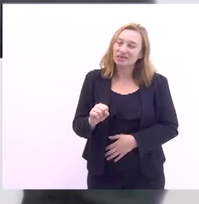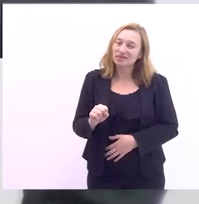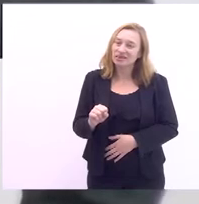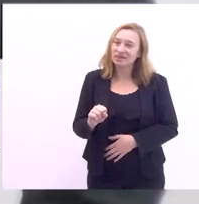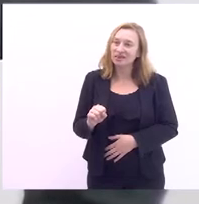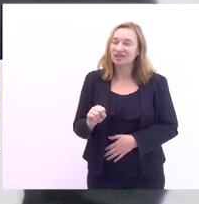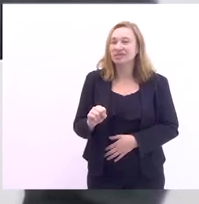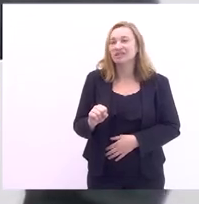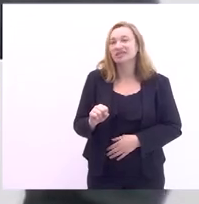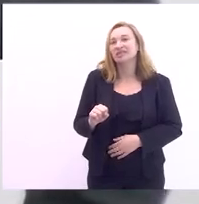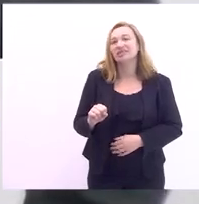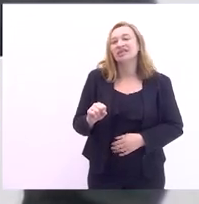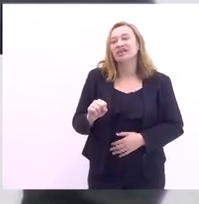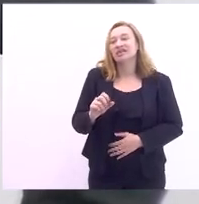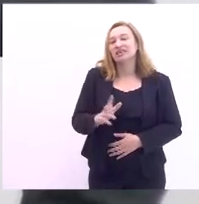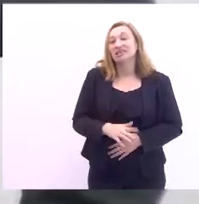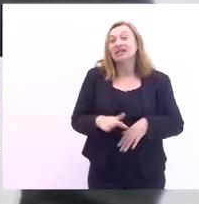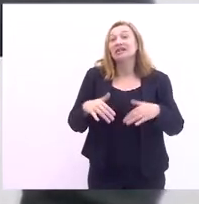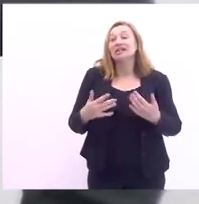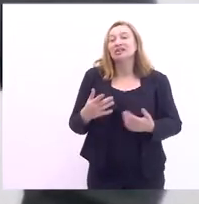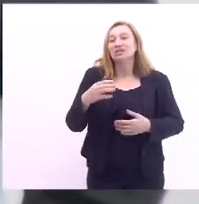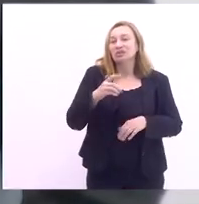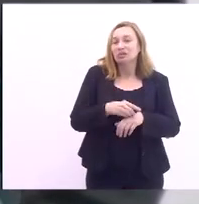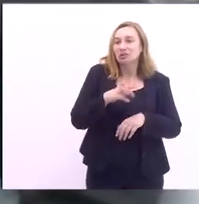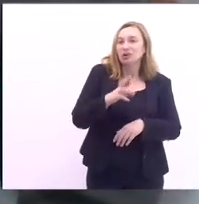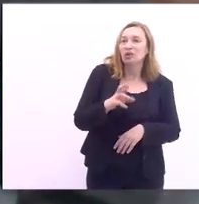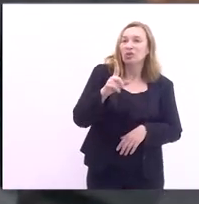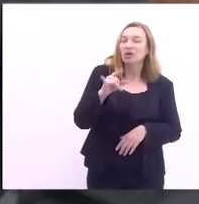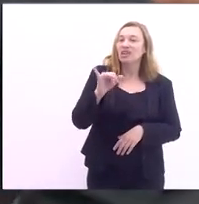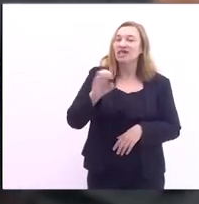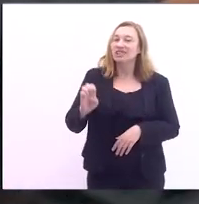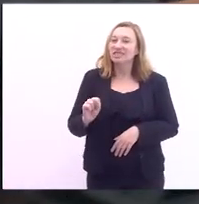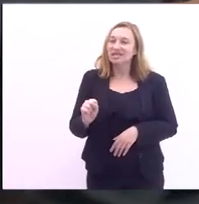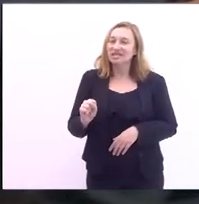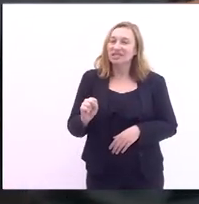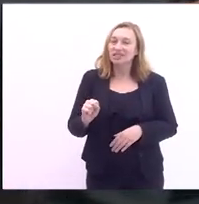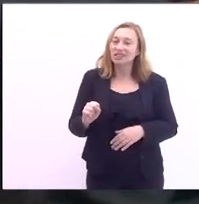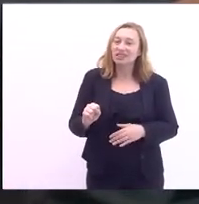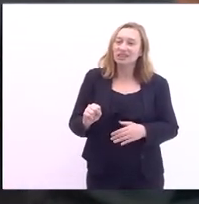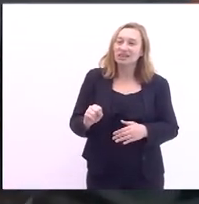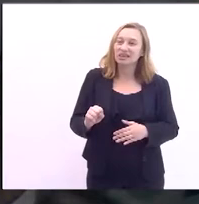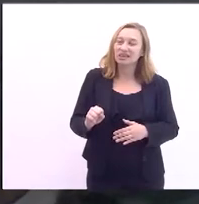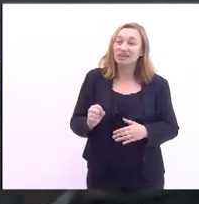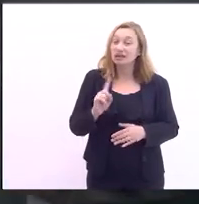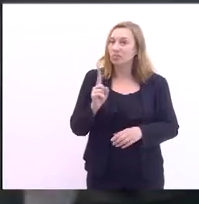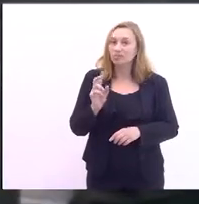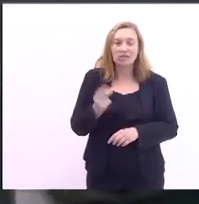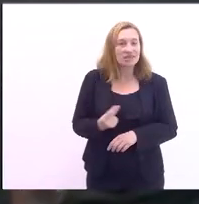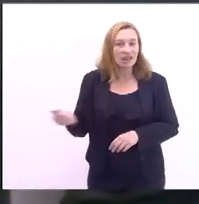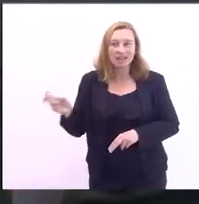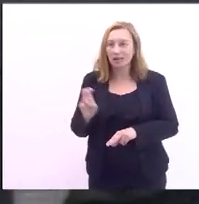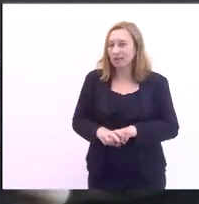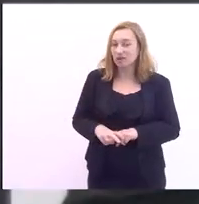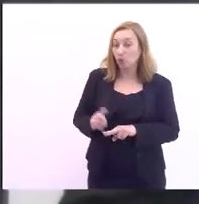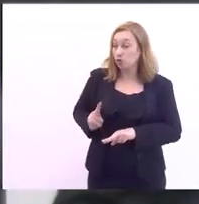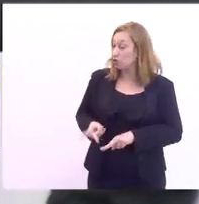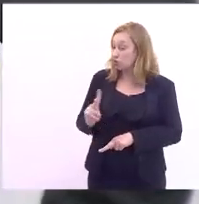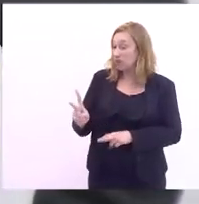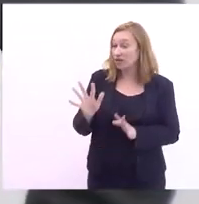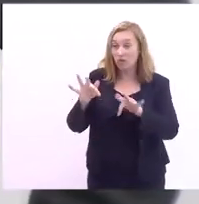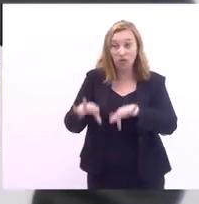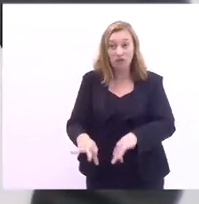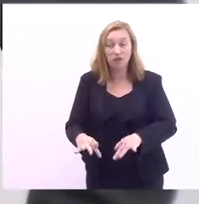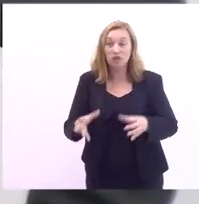Nacional Constituinte. E o doutor Ulisses presidia a sessão inteira e não saía da mesa. E um